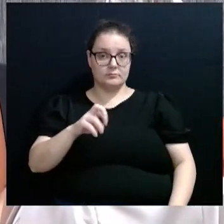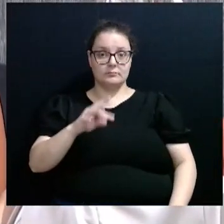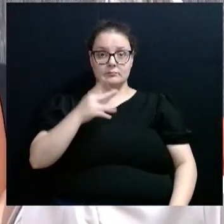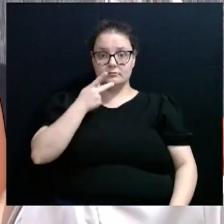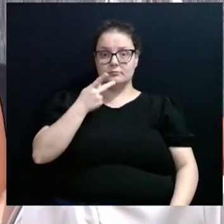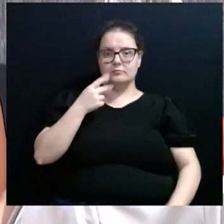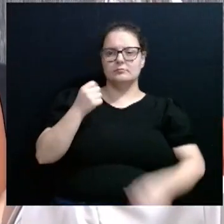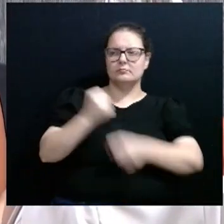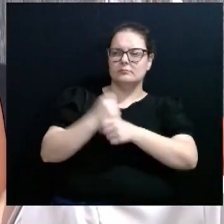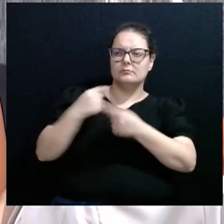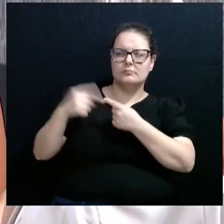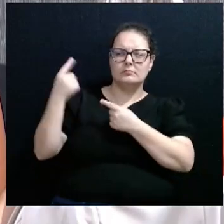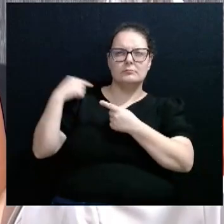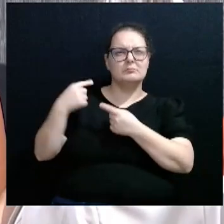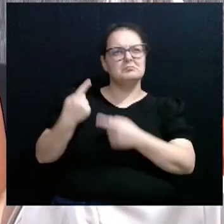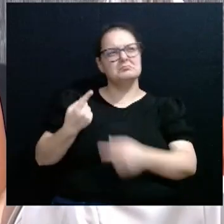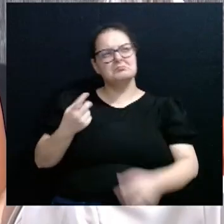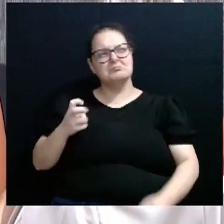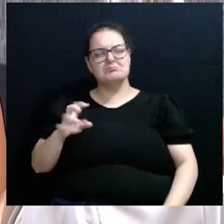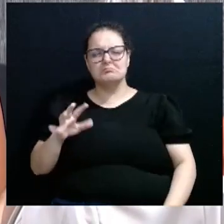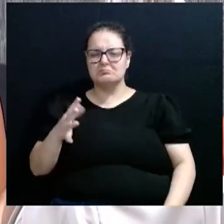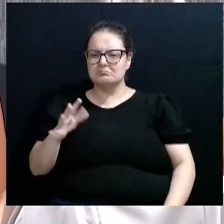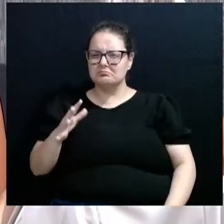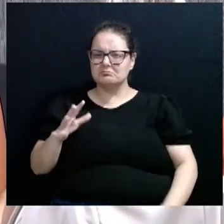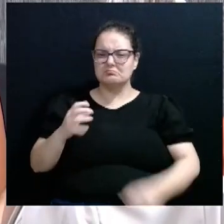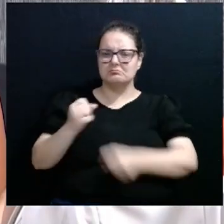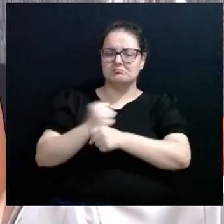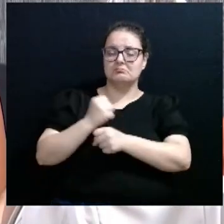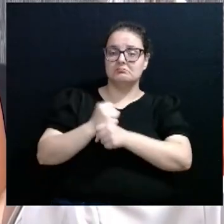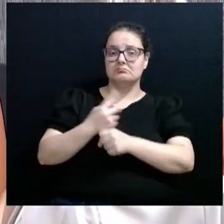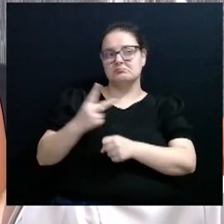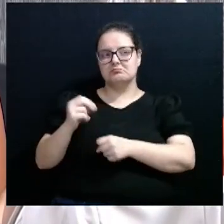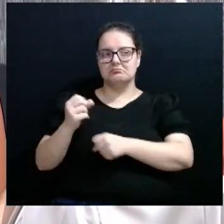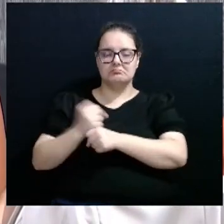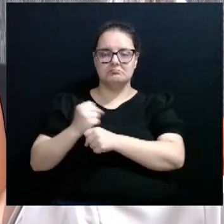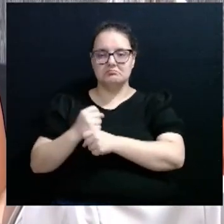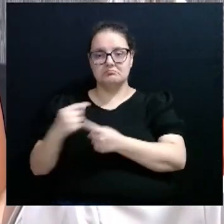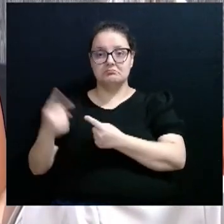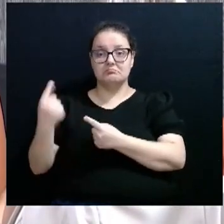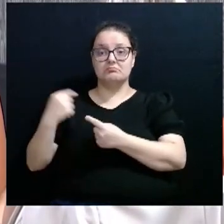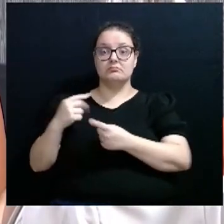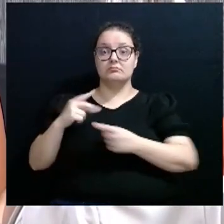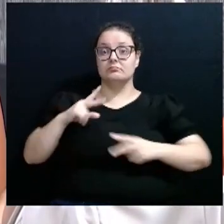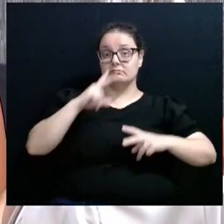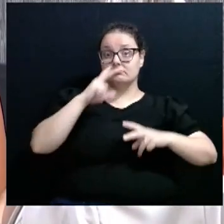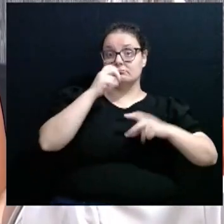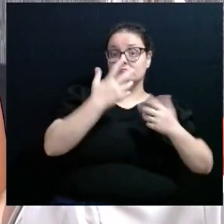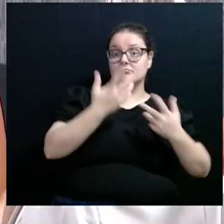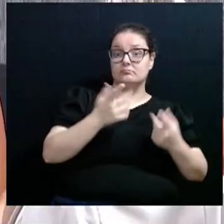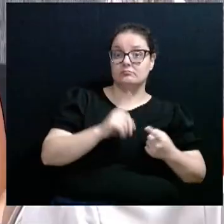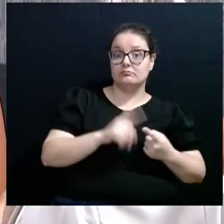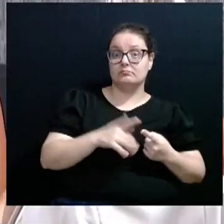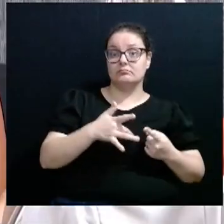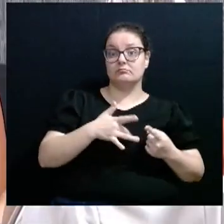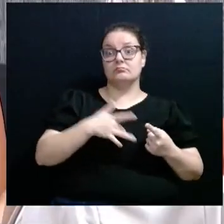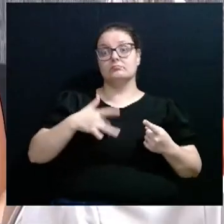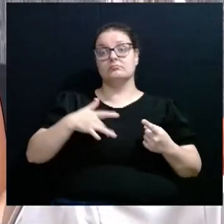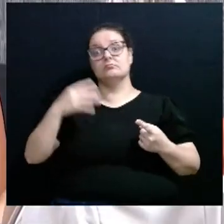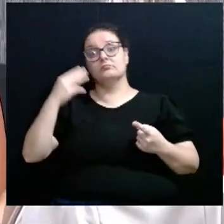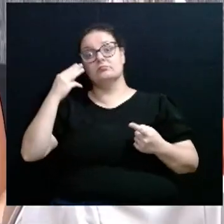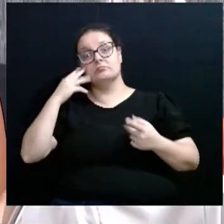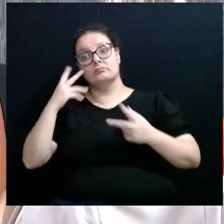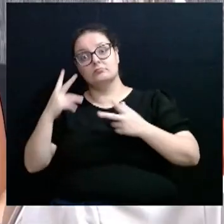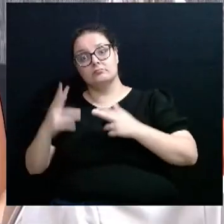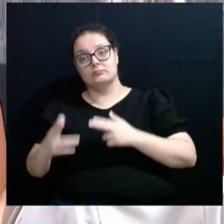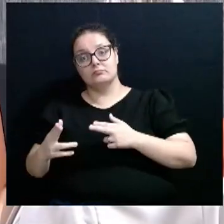há 15 anos e 20 anos atrás, era muito mais forte a questão de saúde mental é igual a loucura,